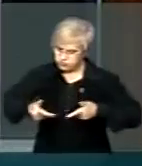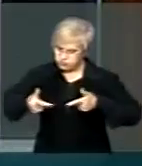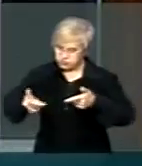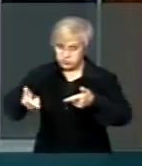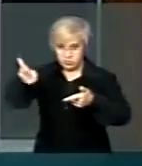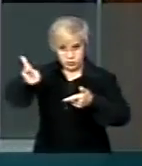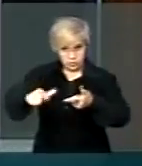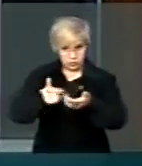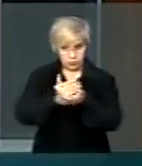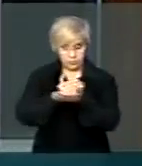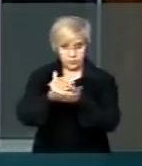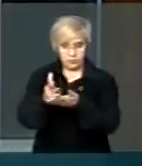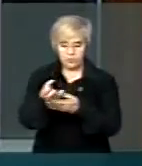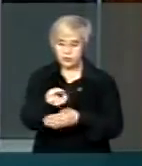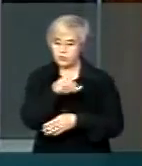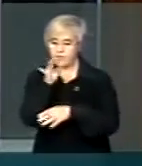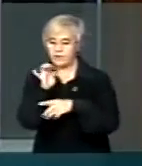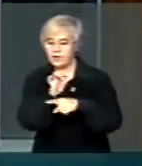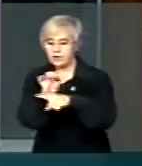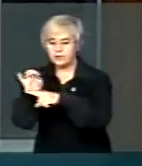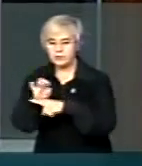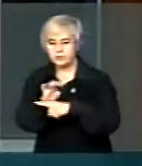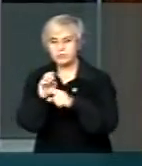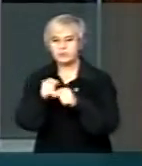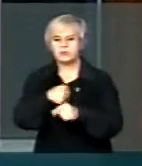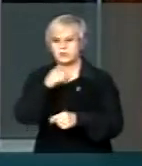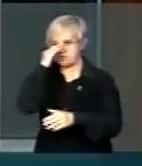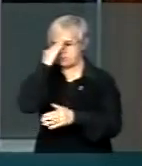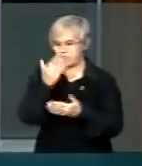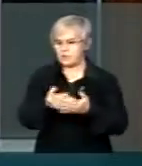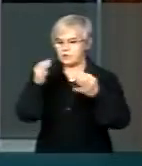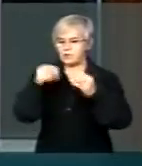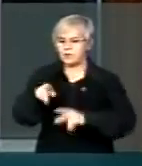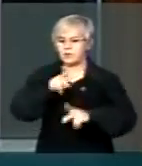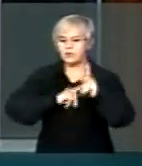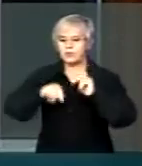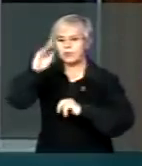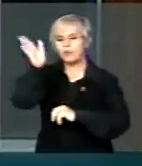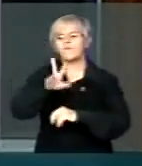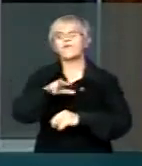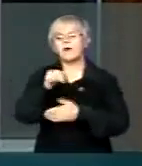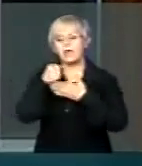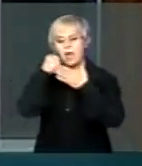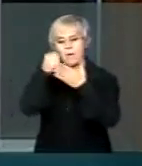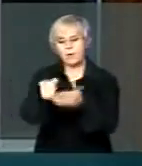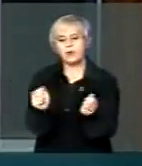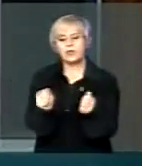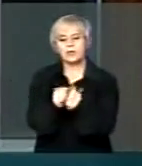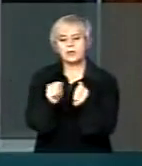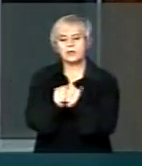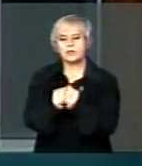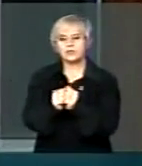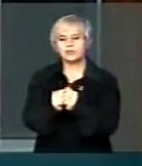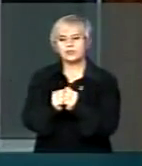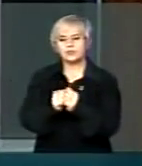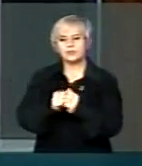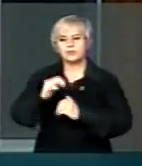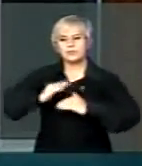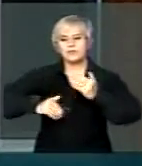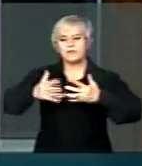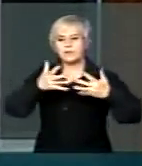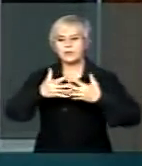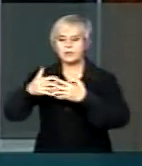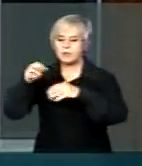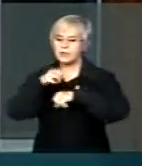vários estados. Tenho certeza que o povo brasileiro estará ao lado daqueles que transportam a economia